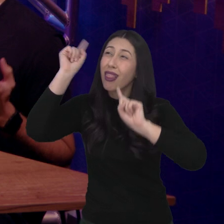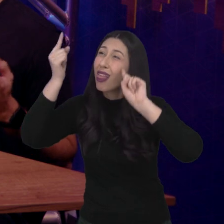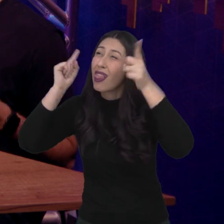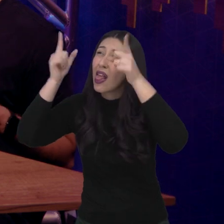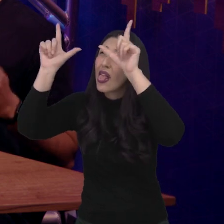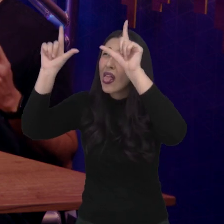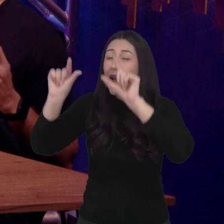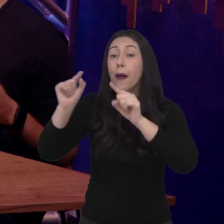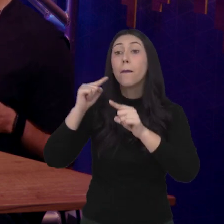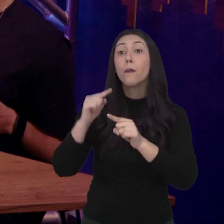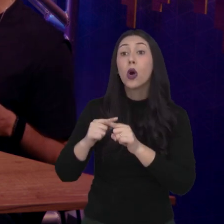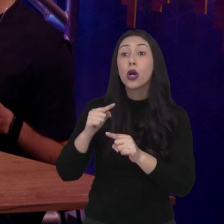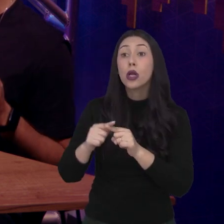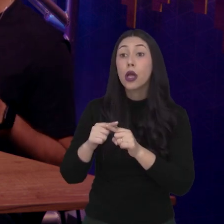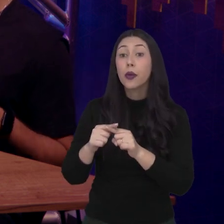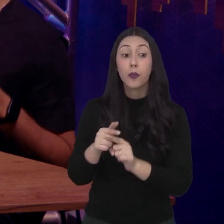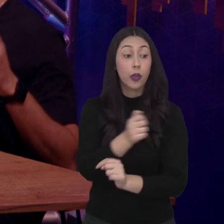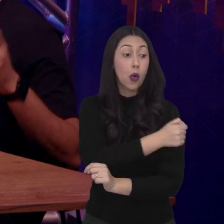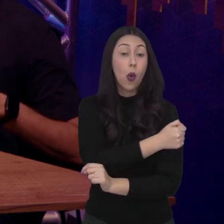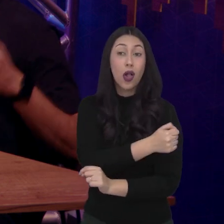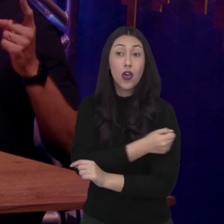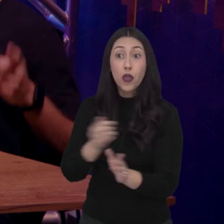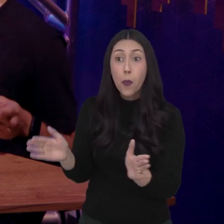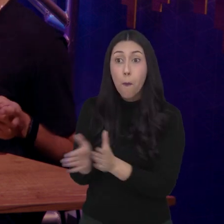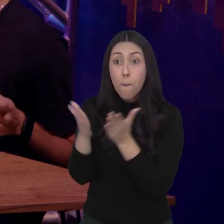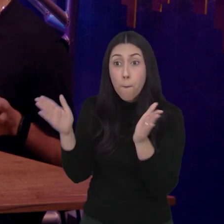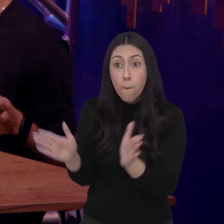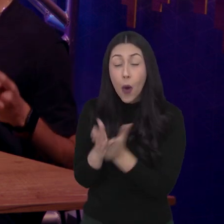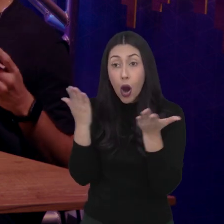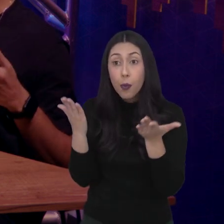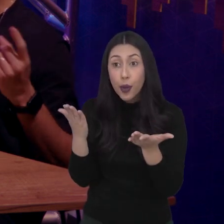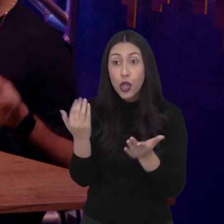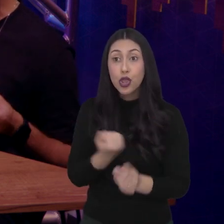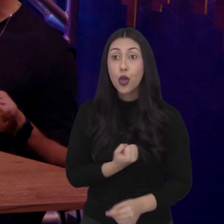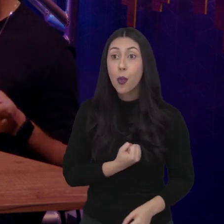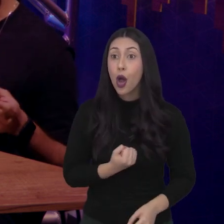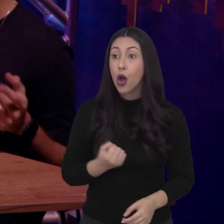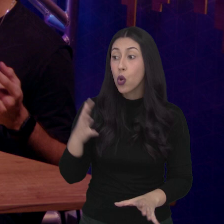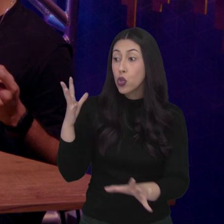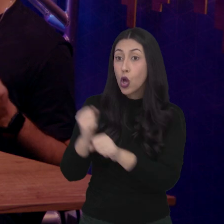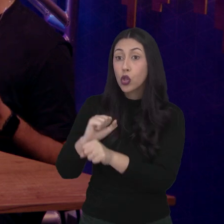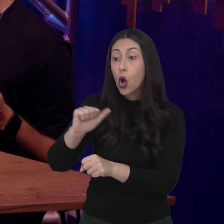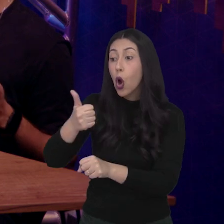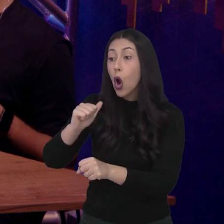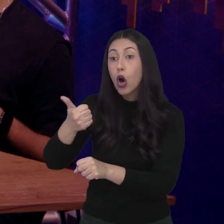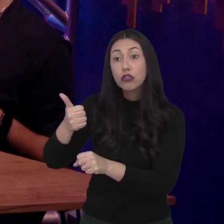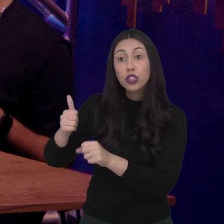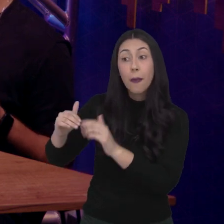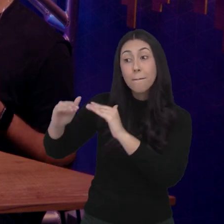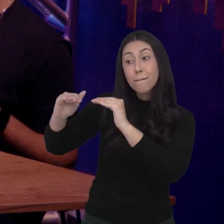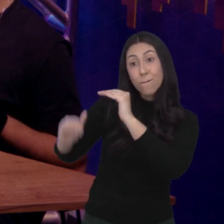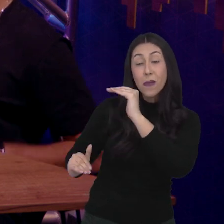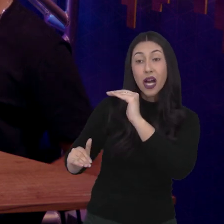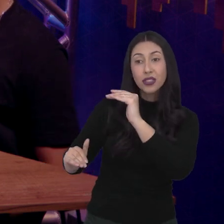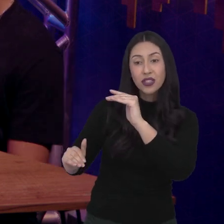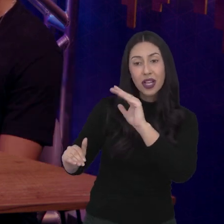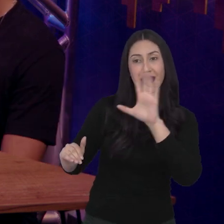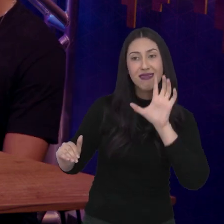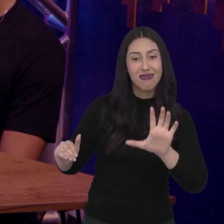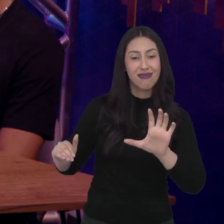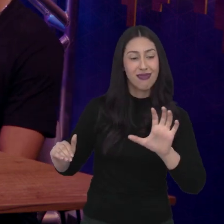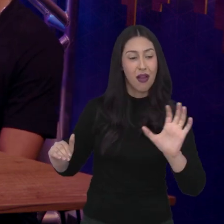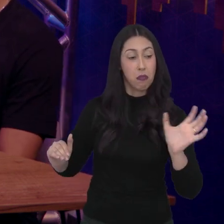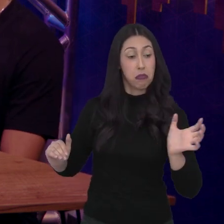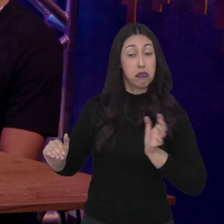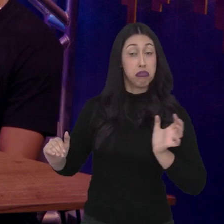criatividade, que alunos de baixa renda ficaram 11 pontos abaixo de alunos mais